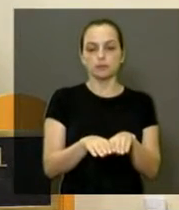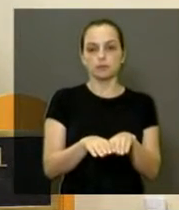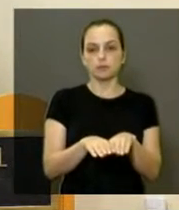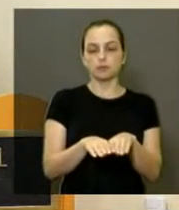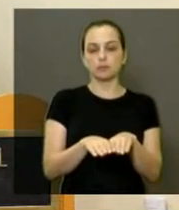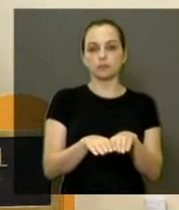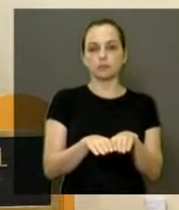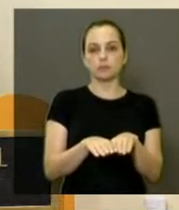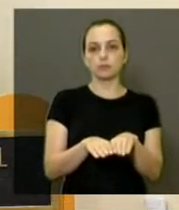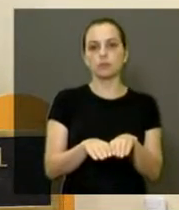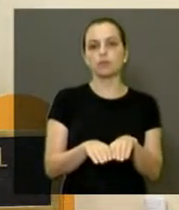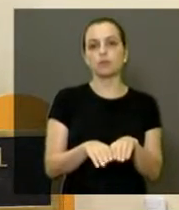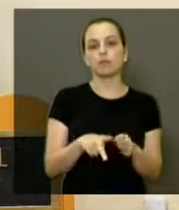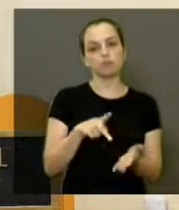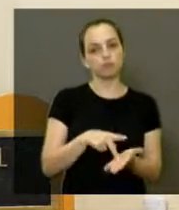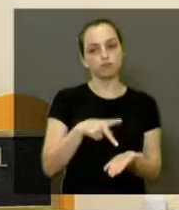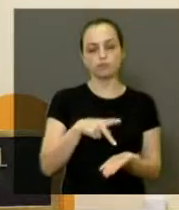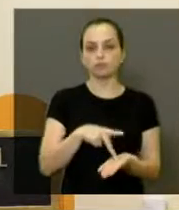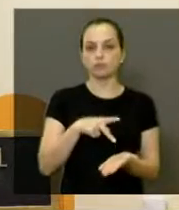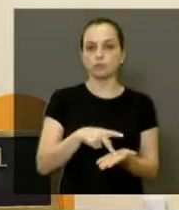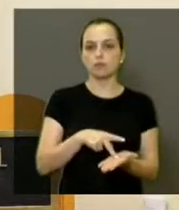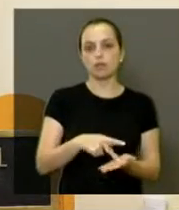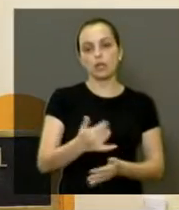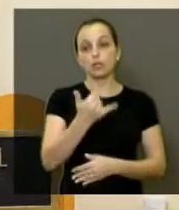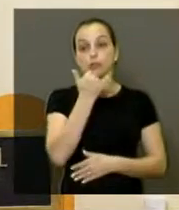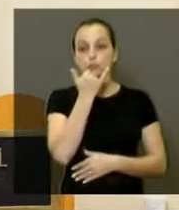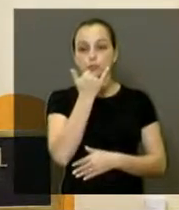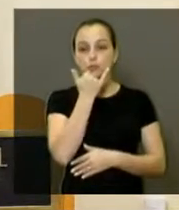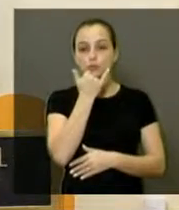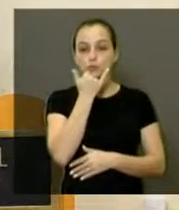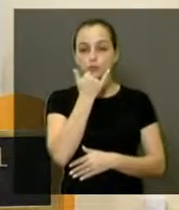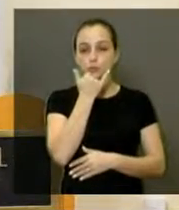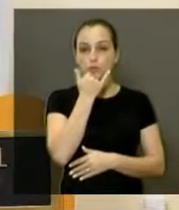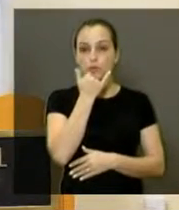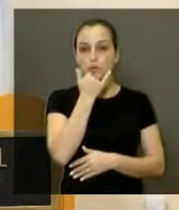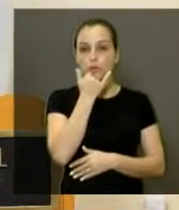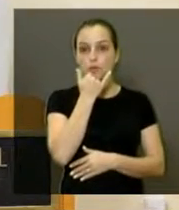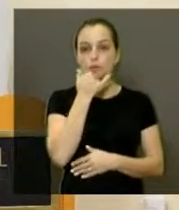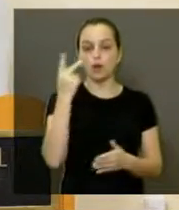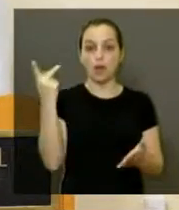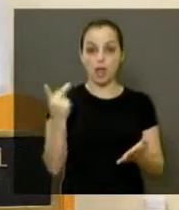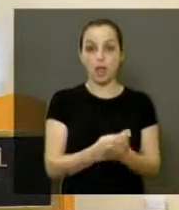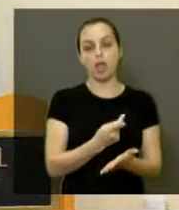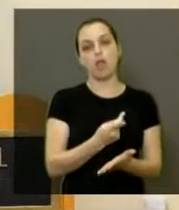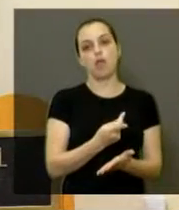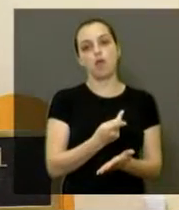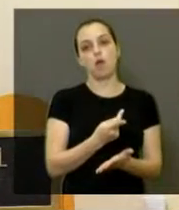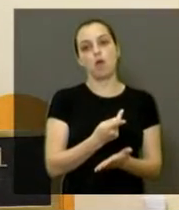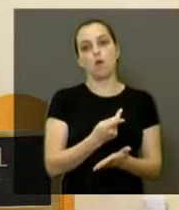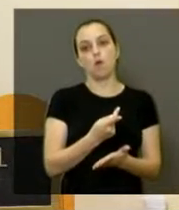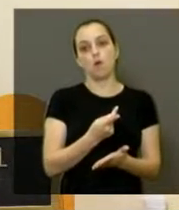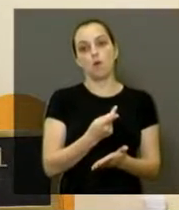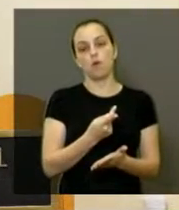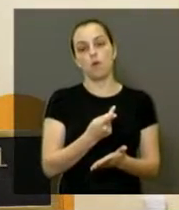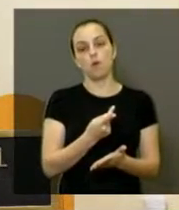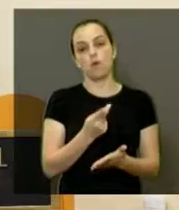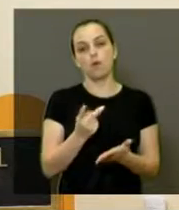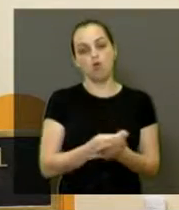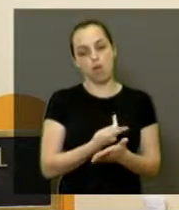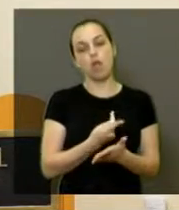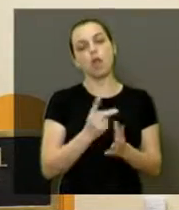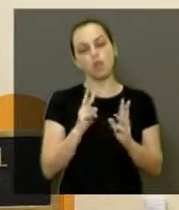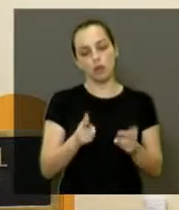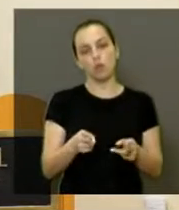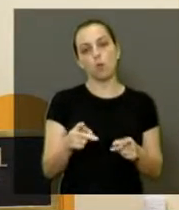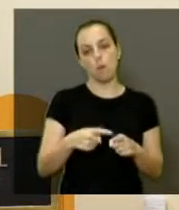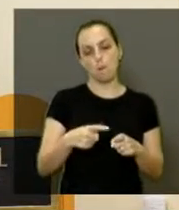Queria também, com toda certeza, me desculpar, realmente houve um erro. Tá? Como sou médico, eu também erro até como